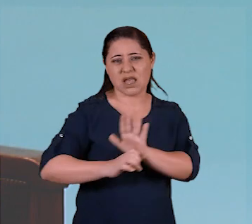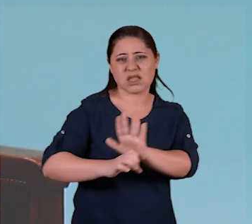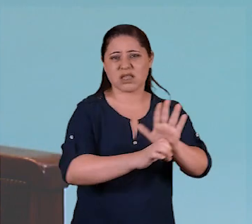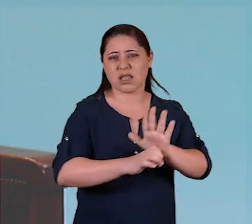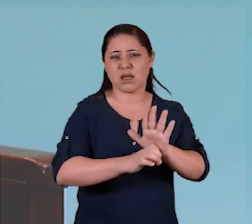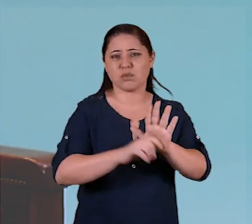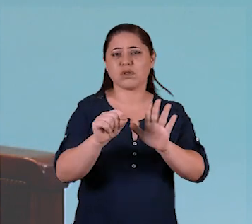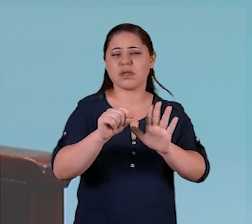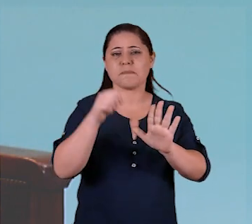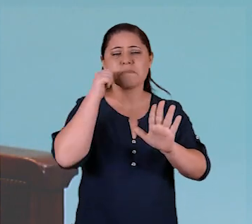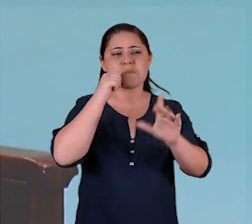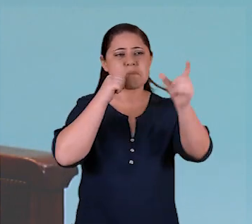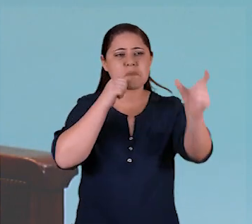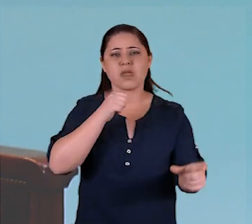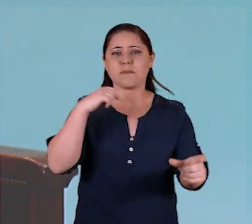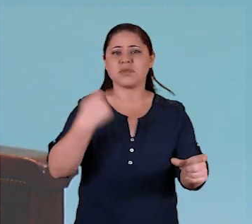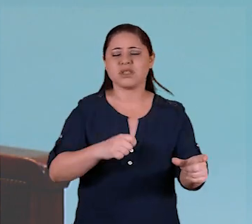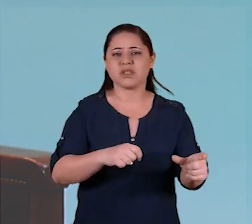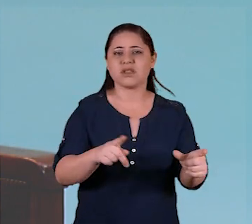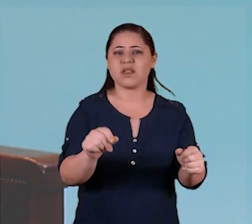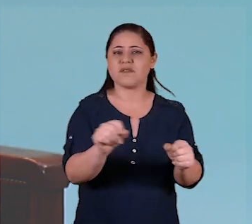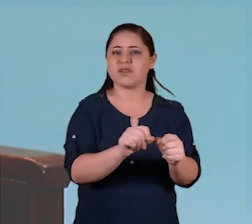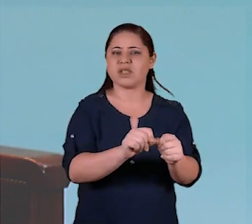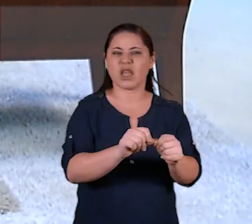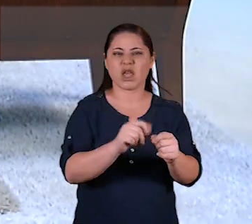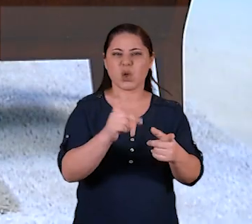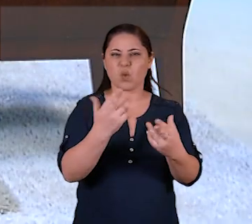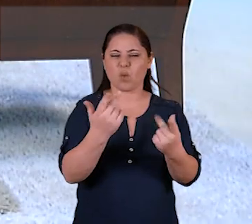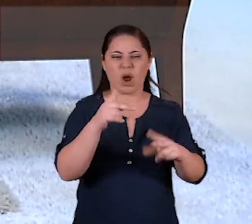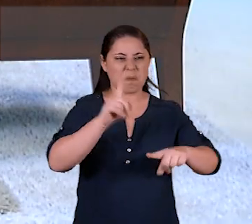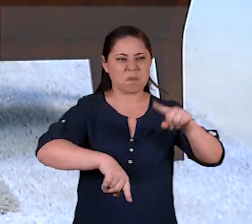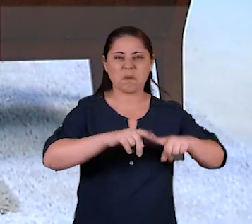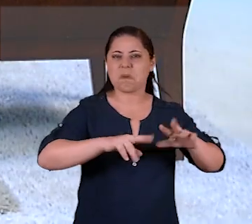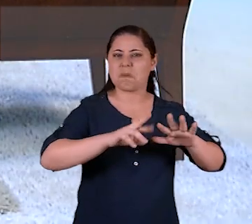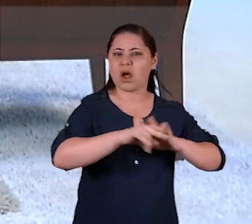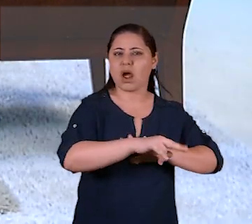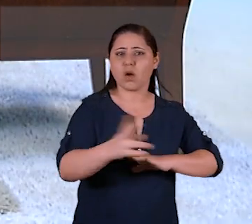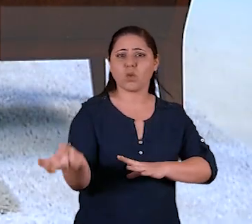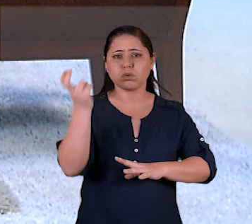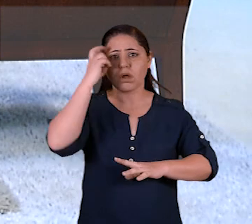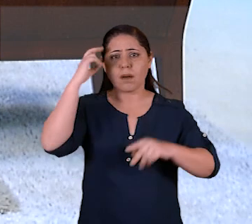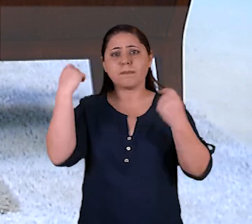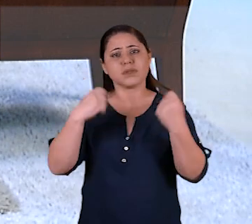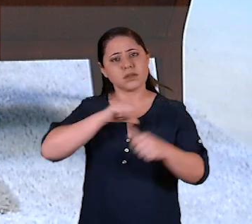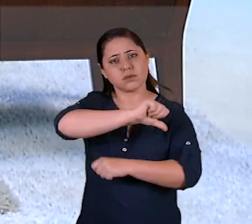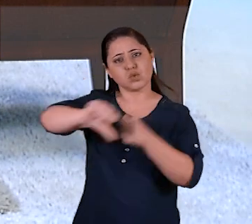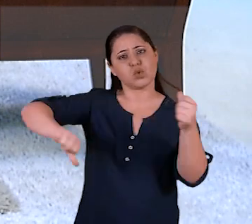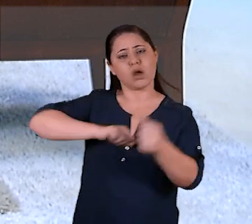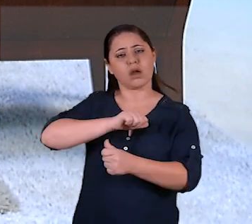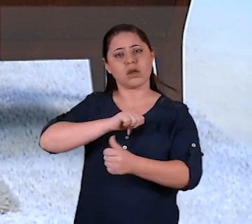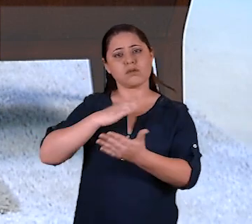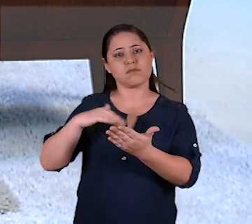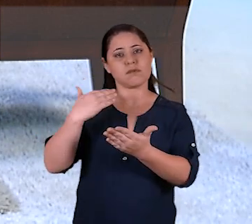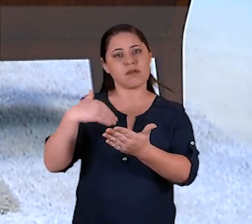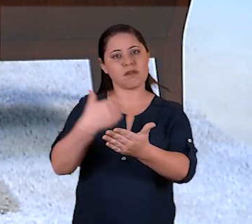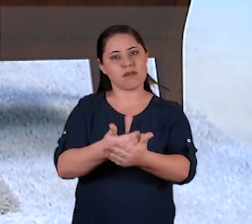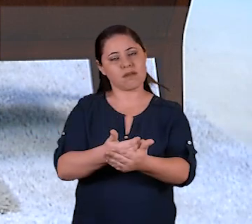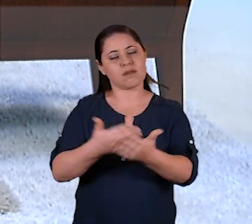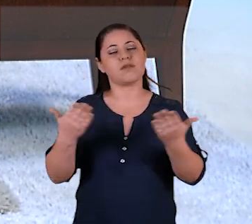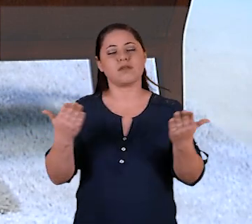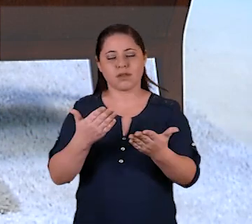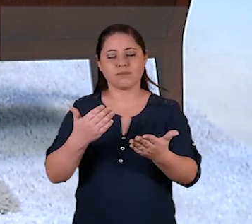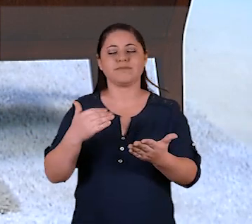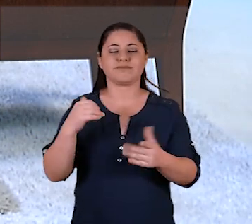que a mulher tem que fazer, o que a mulher é, isso é cultural e isso pode ser modificado e aos poucos está